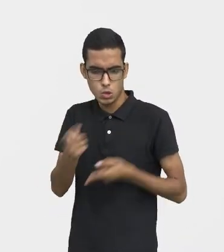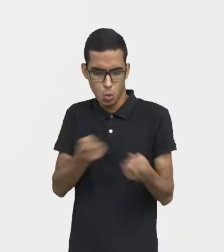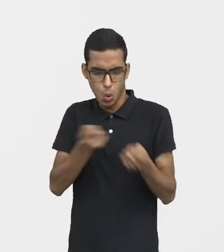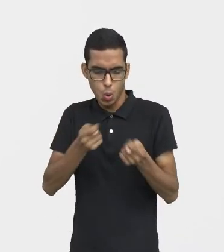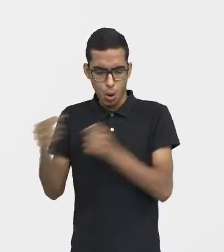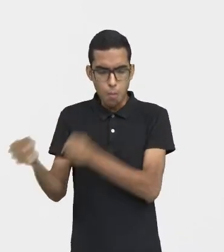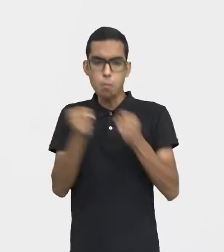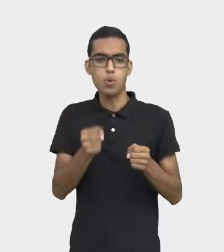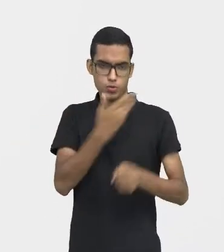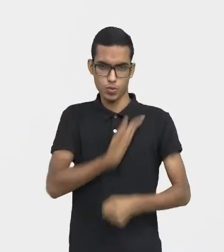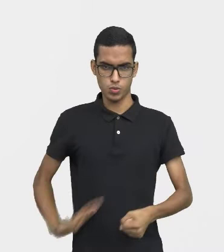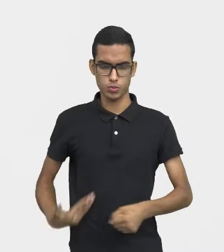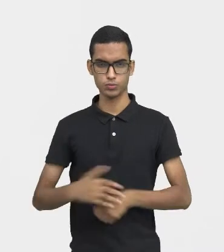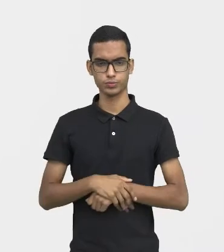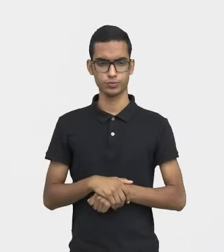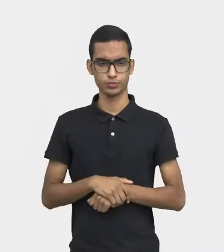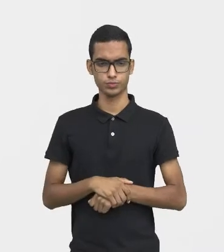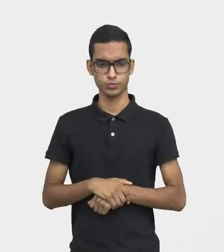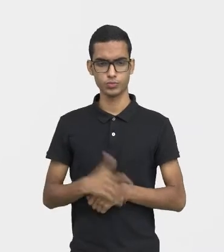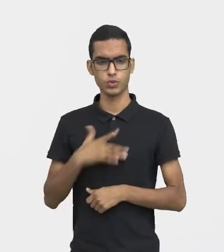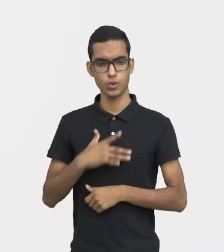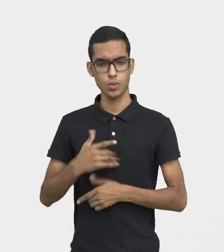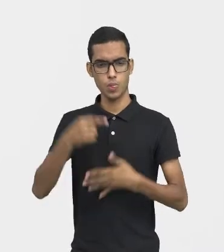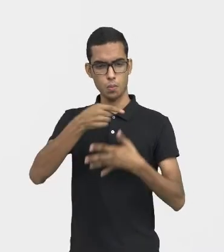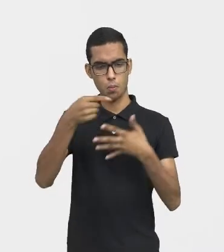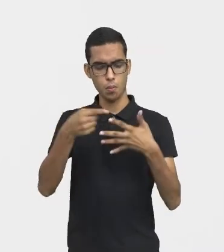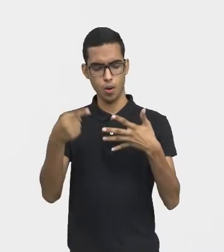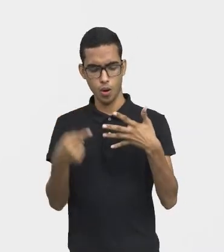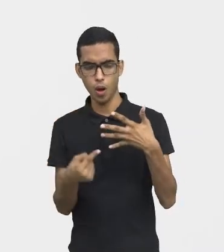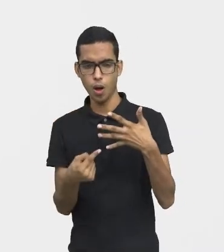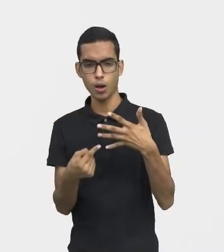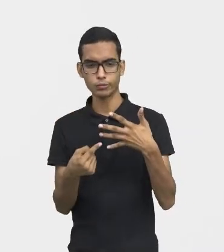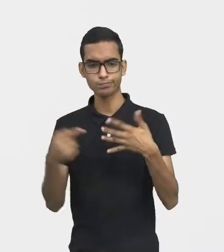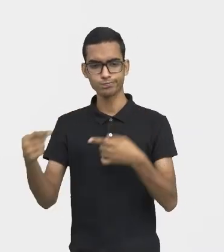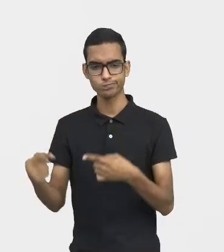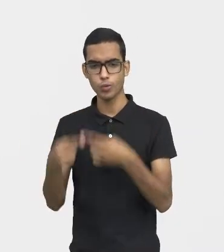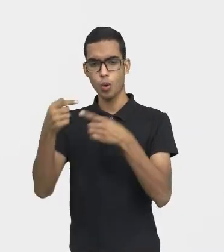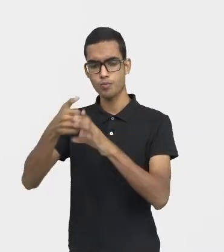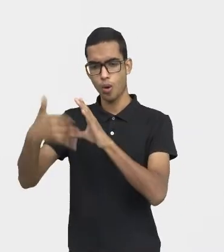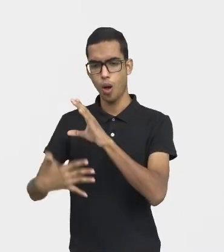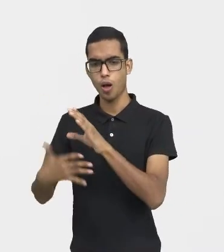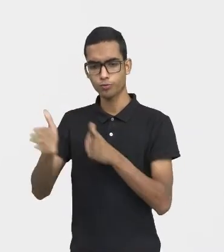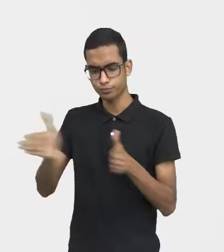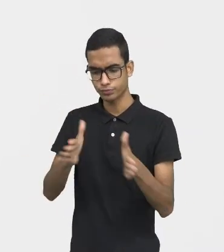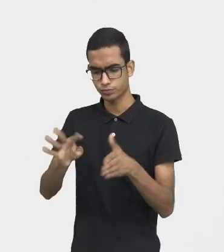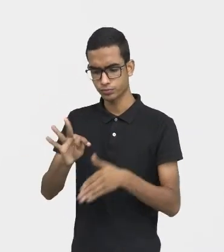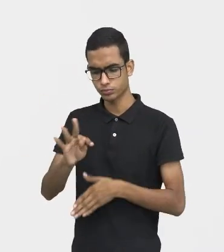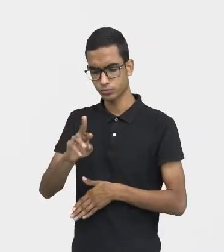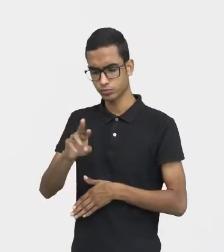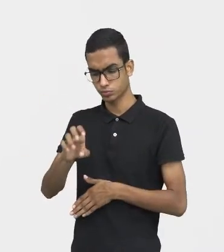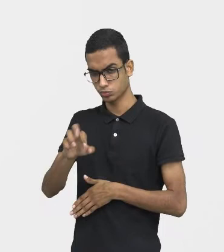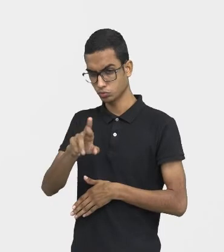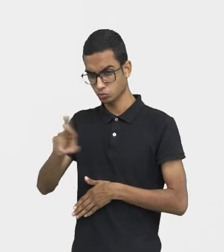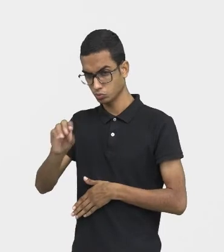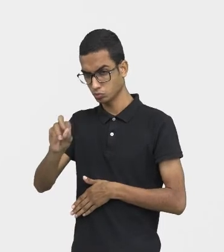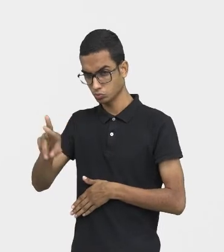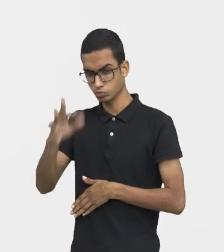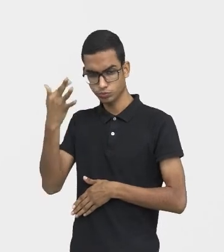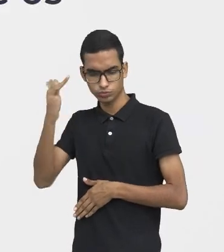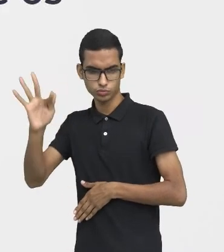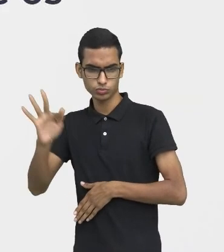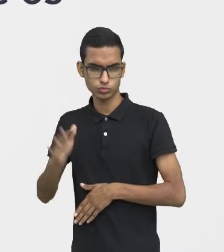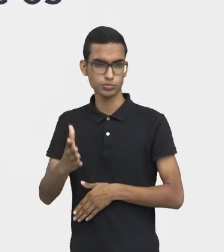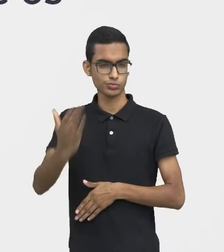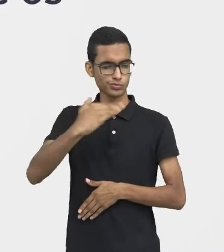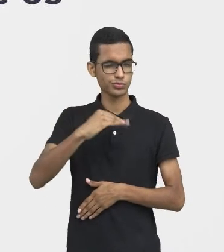poder. Então, assinale a alternativa que expresse as características do período do terror da França. Vamos